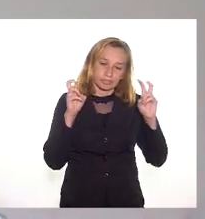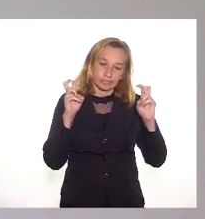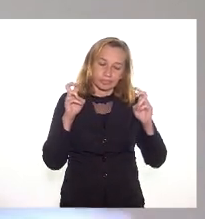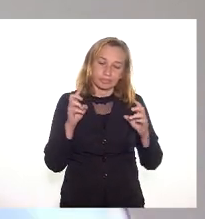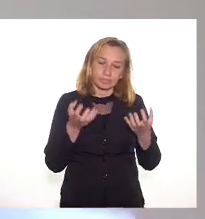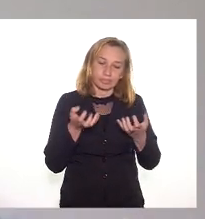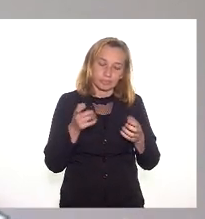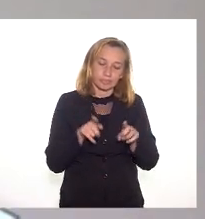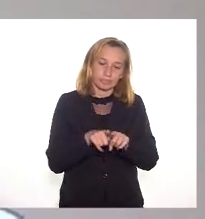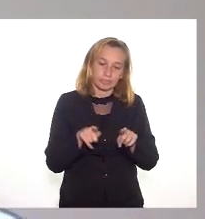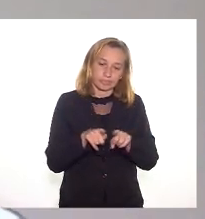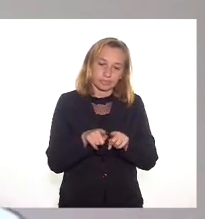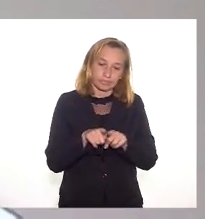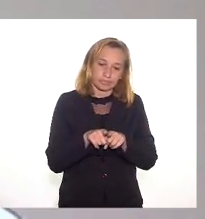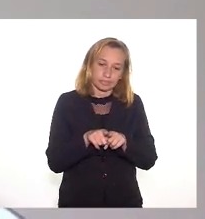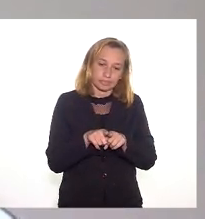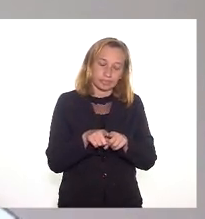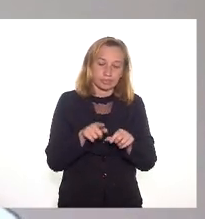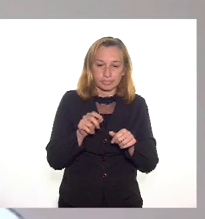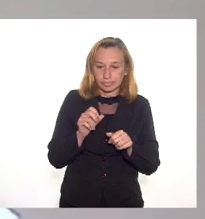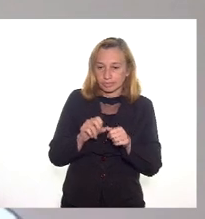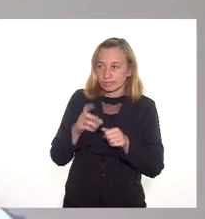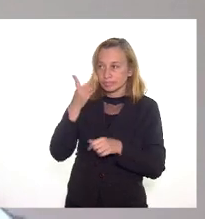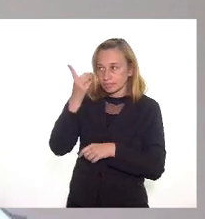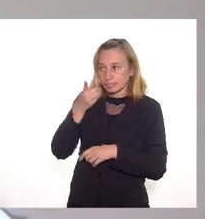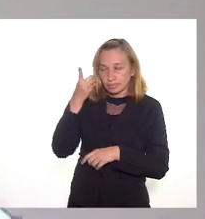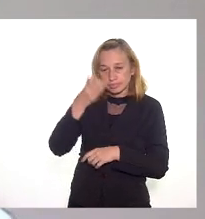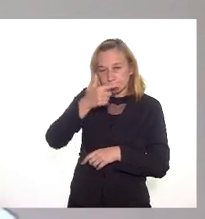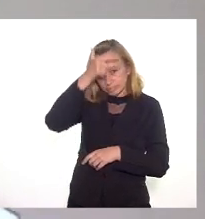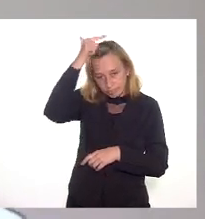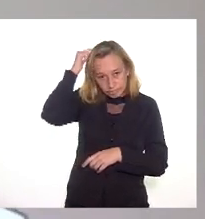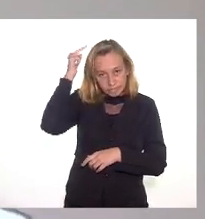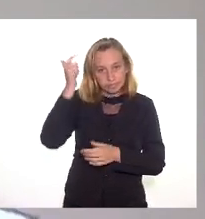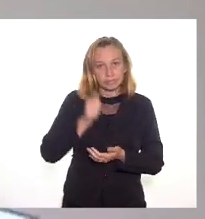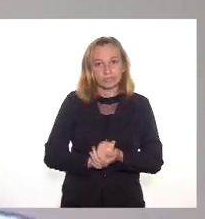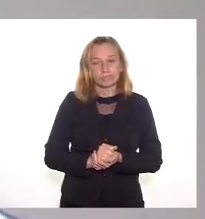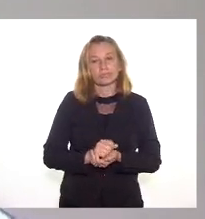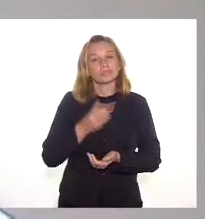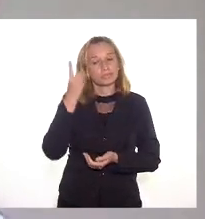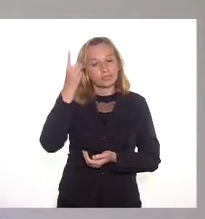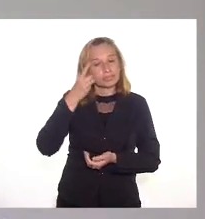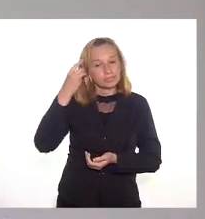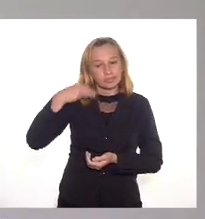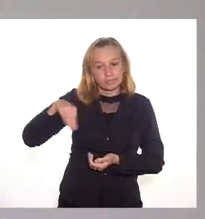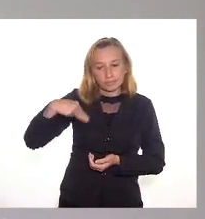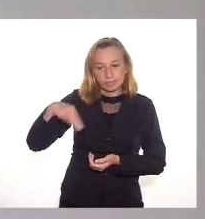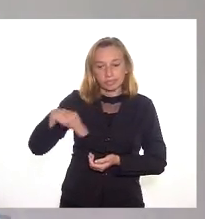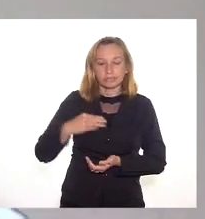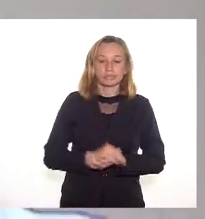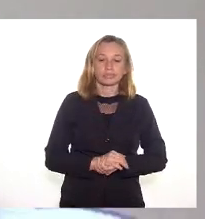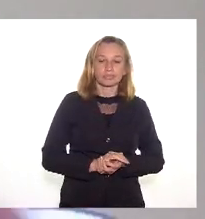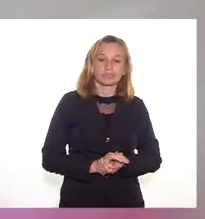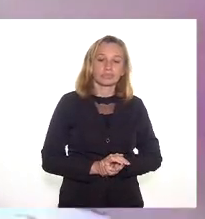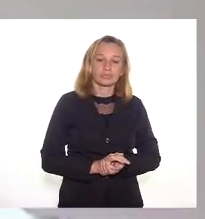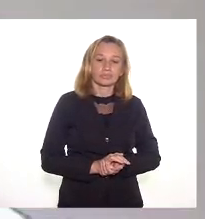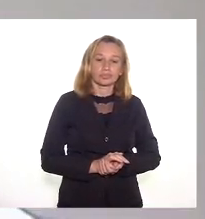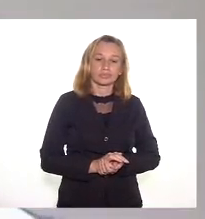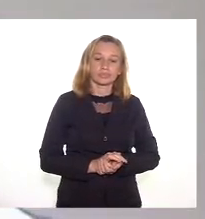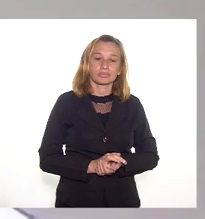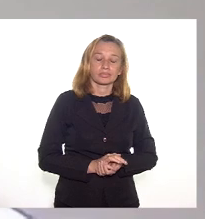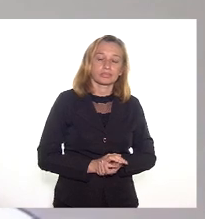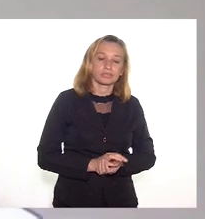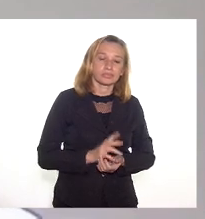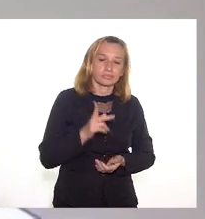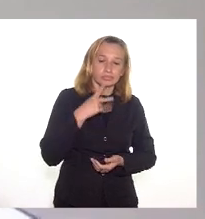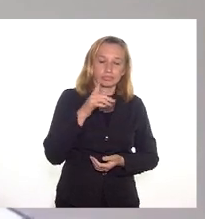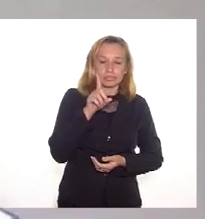também como fez o deputado Luiz Paulo aparteado pelo deputado Carlos Mink fazer menção